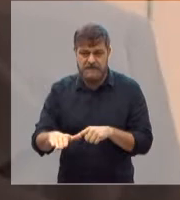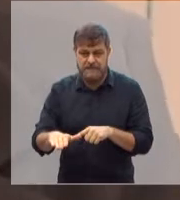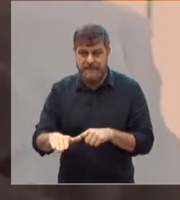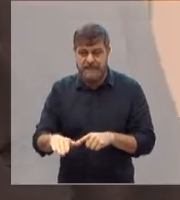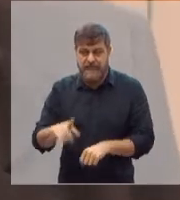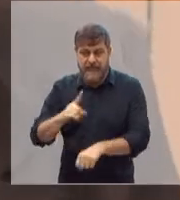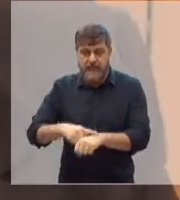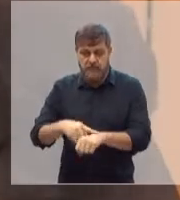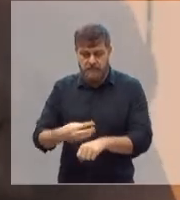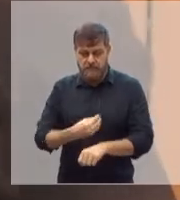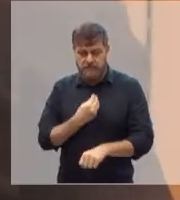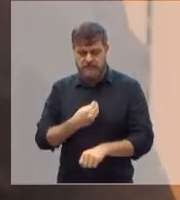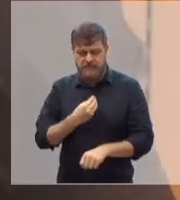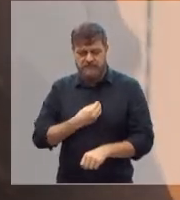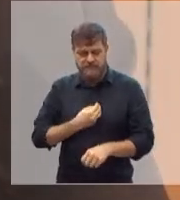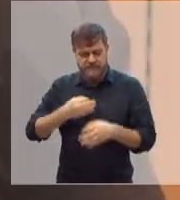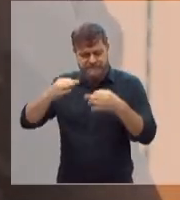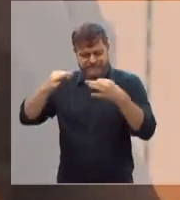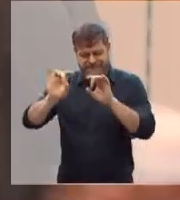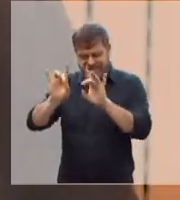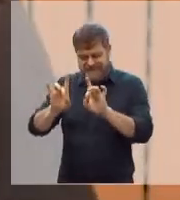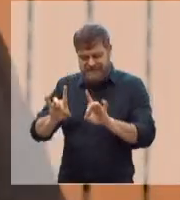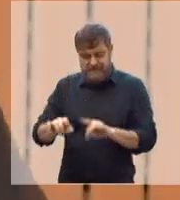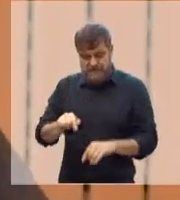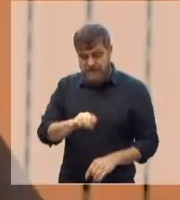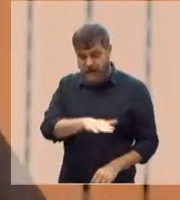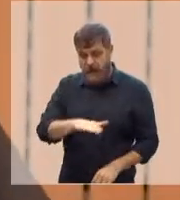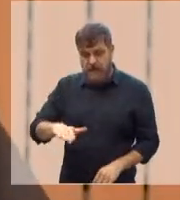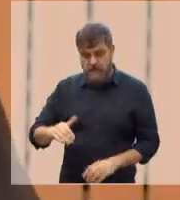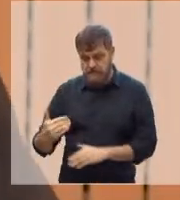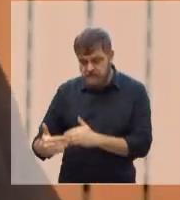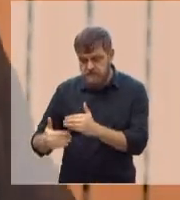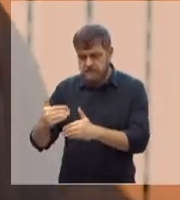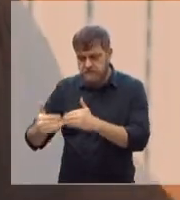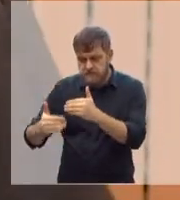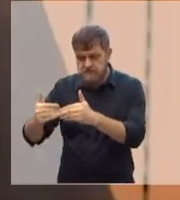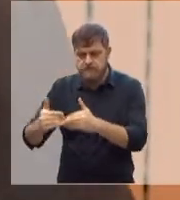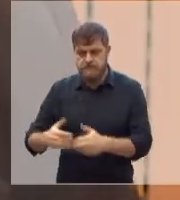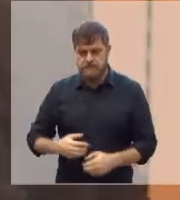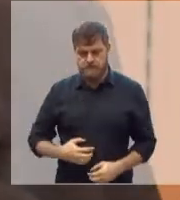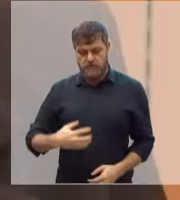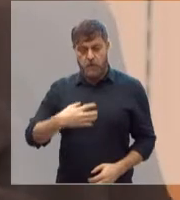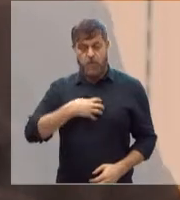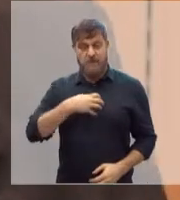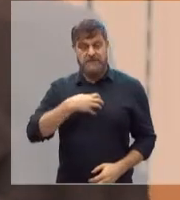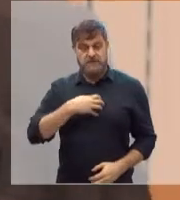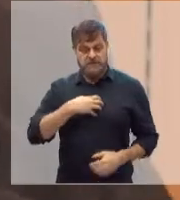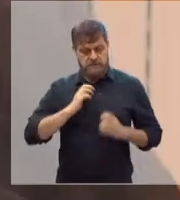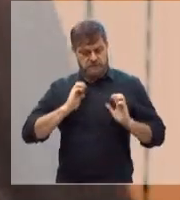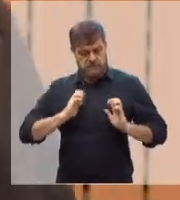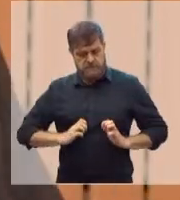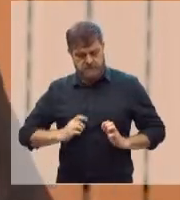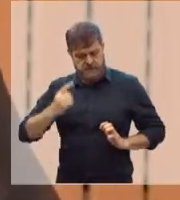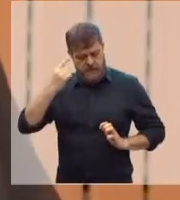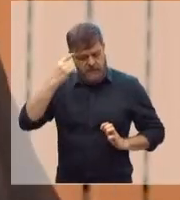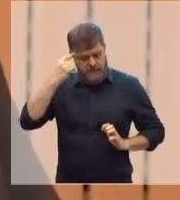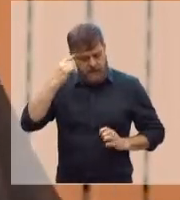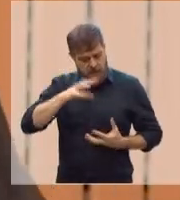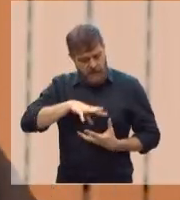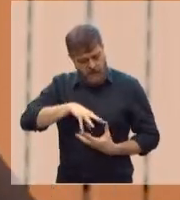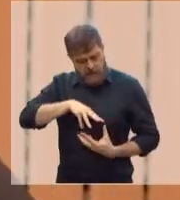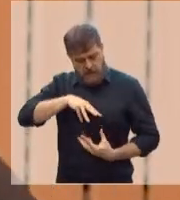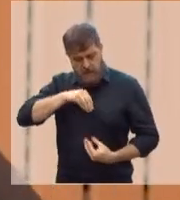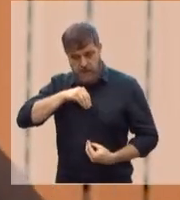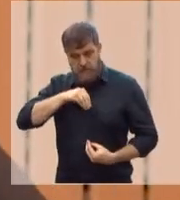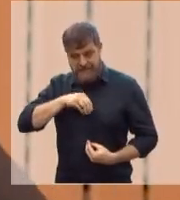infância, ela deve ser sagrada, porque é onde a criança vai desenvolver o seu controle, o seu caráter, a sua psique,